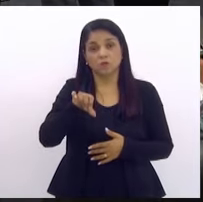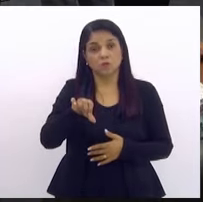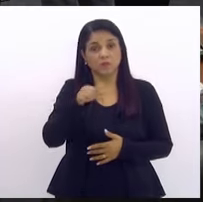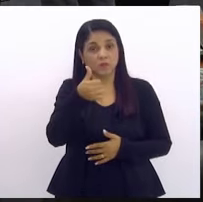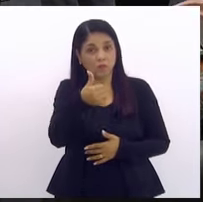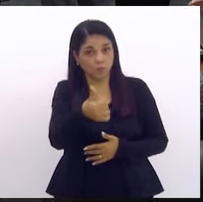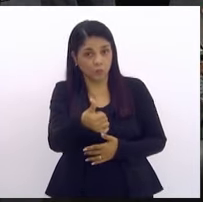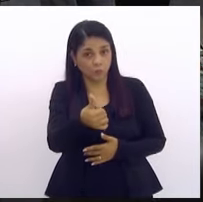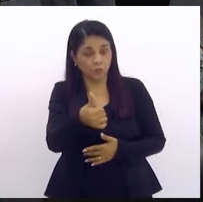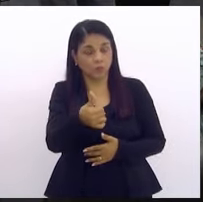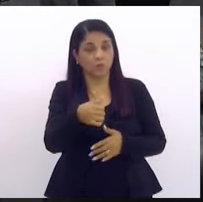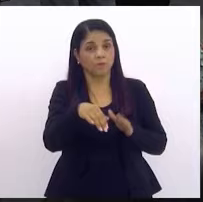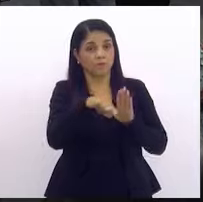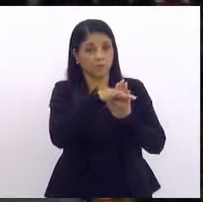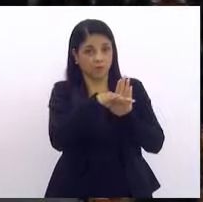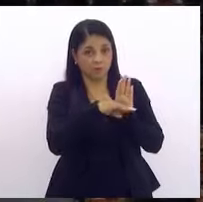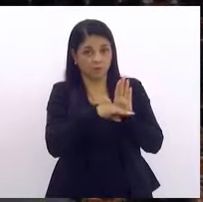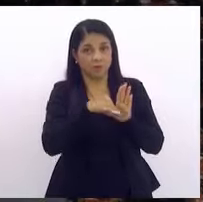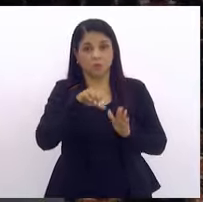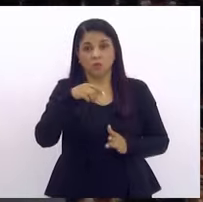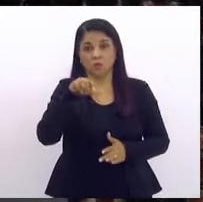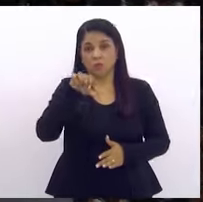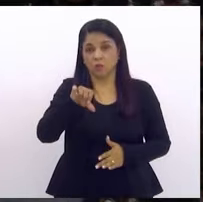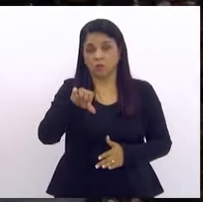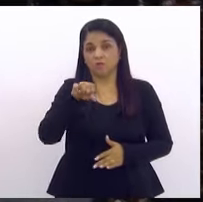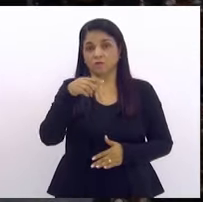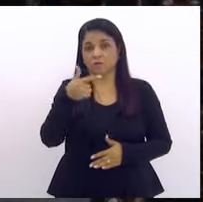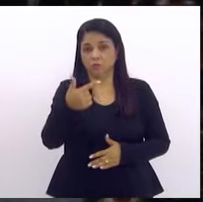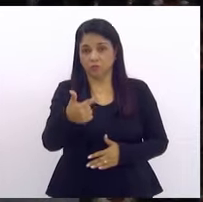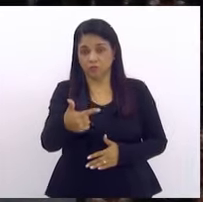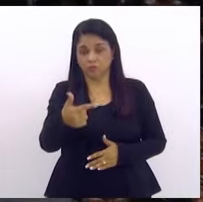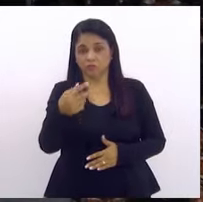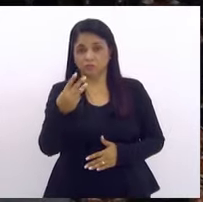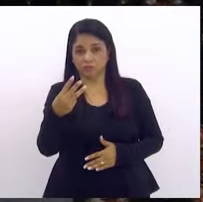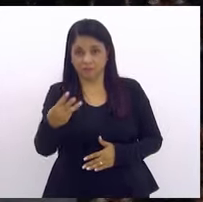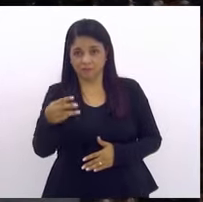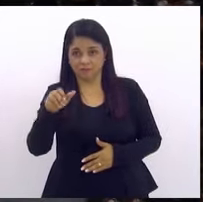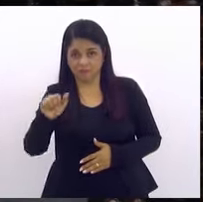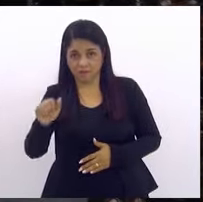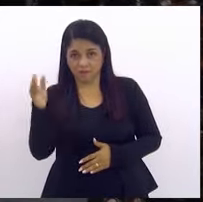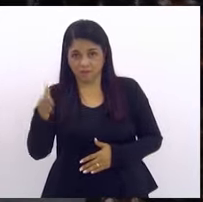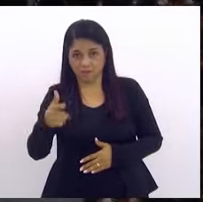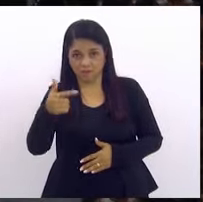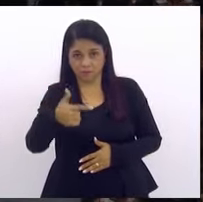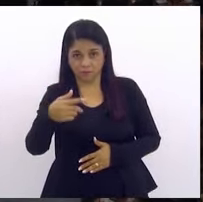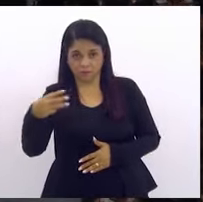91 da pauta, que é o 923A de 23. 2023.